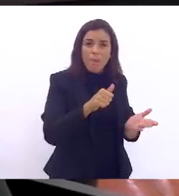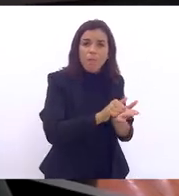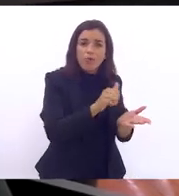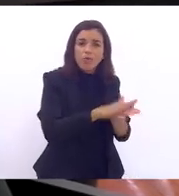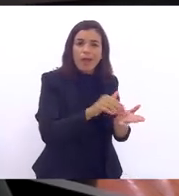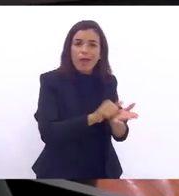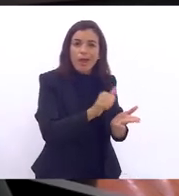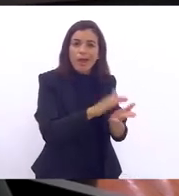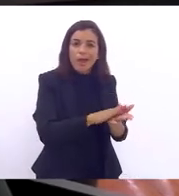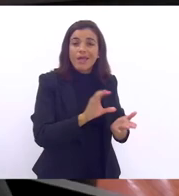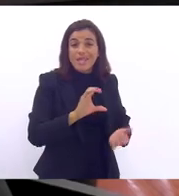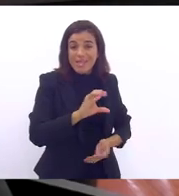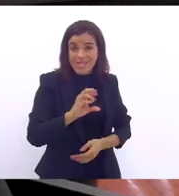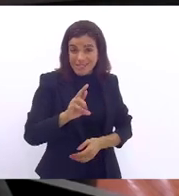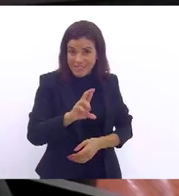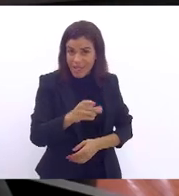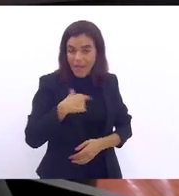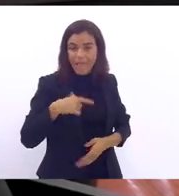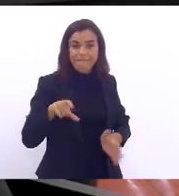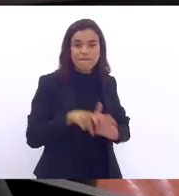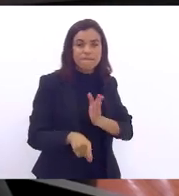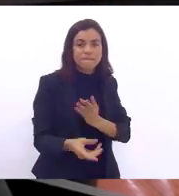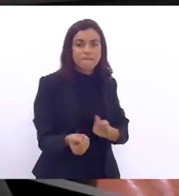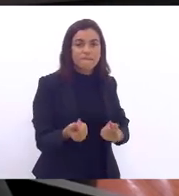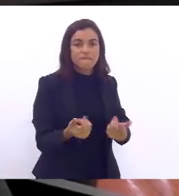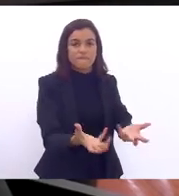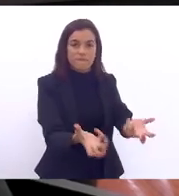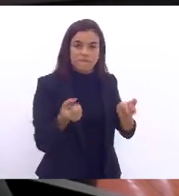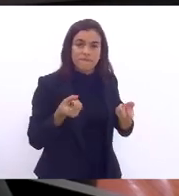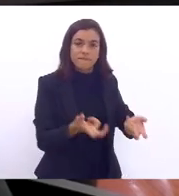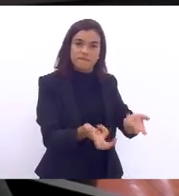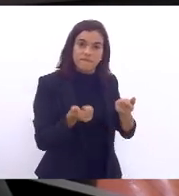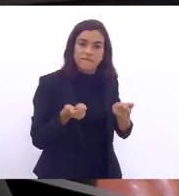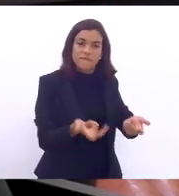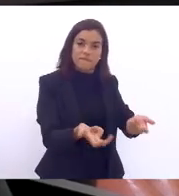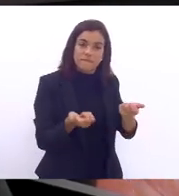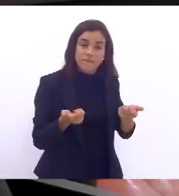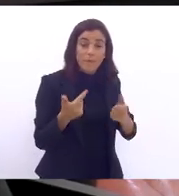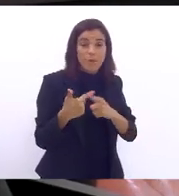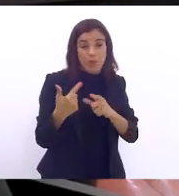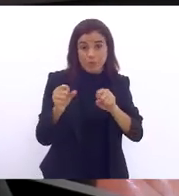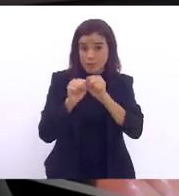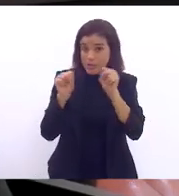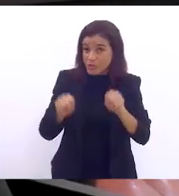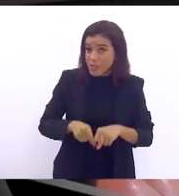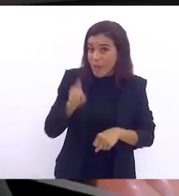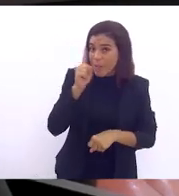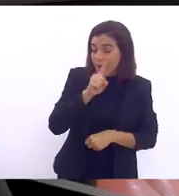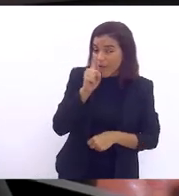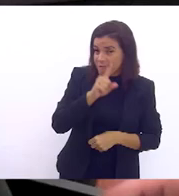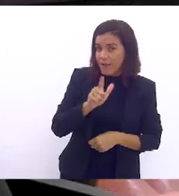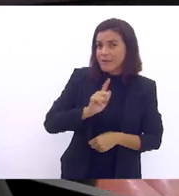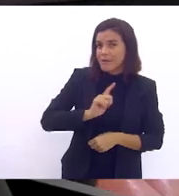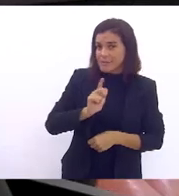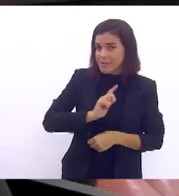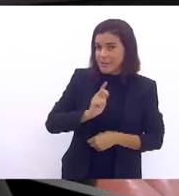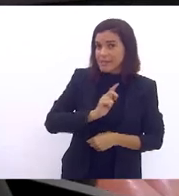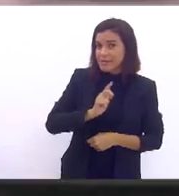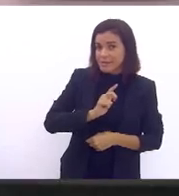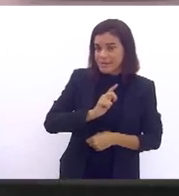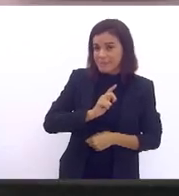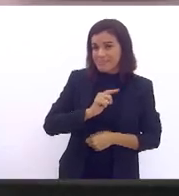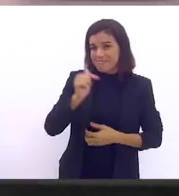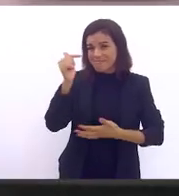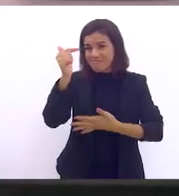interessada em receber a tarifa E aí o sistema é falo como já foi colocado eh em várias